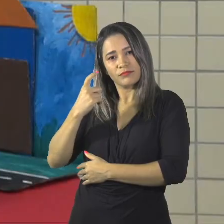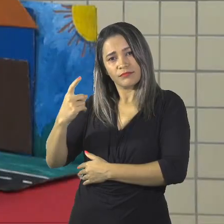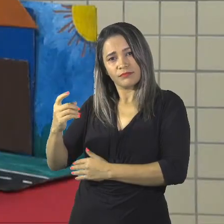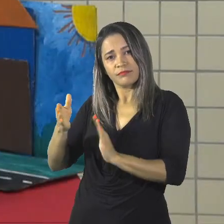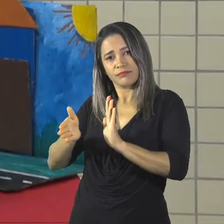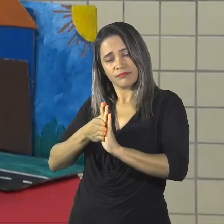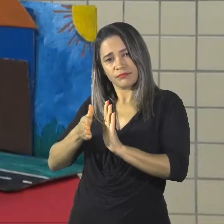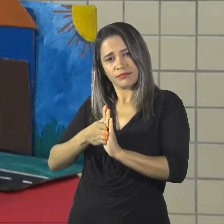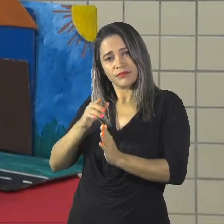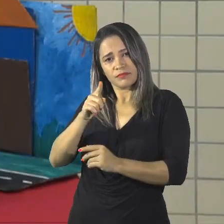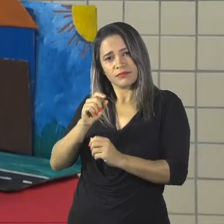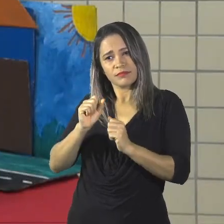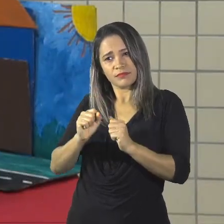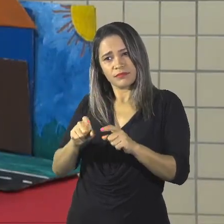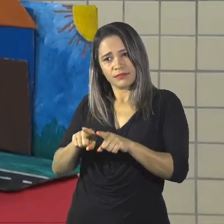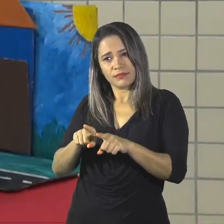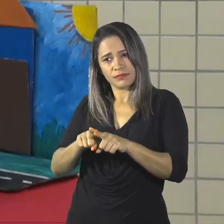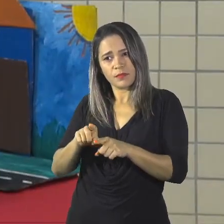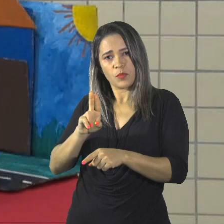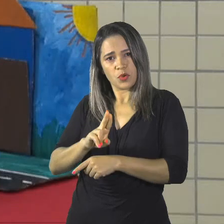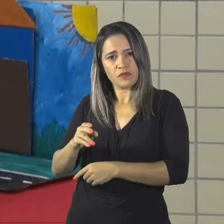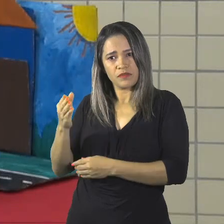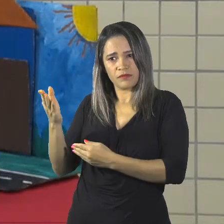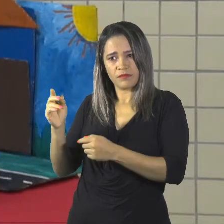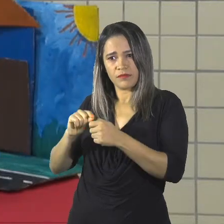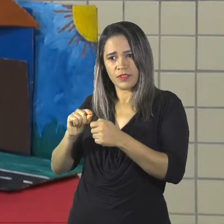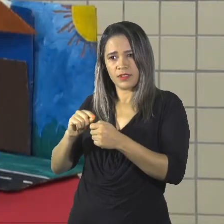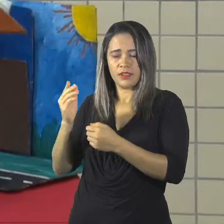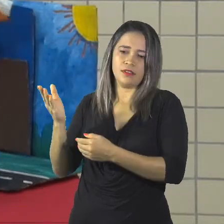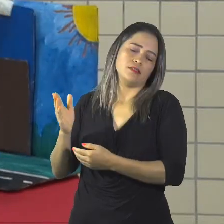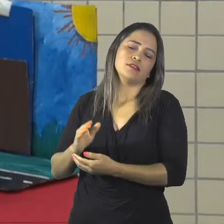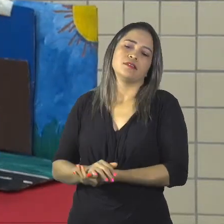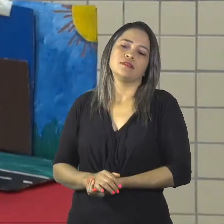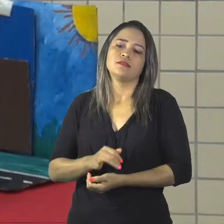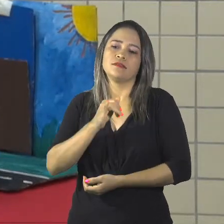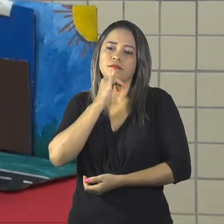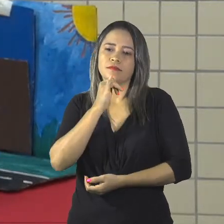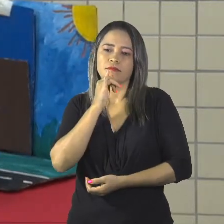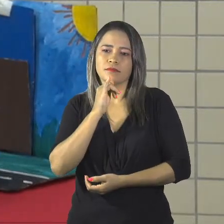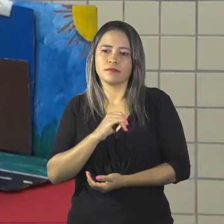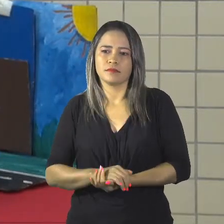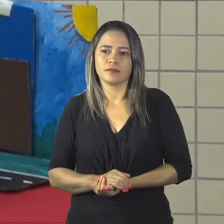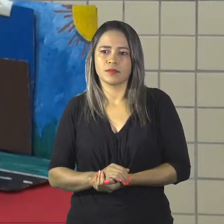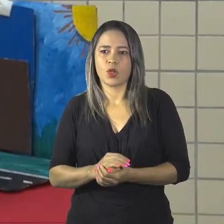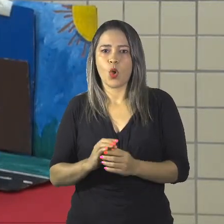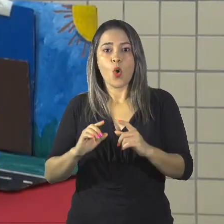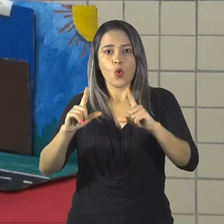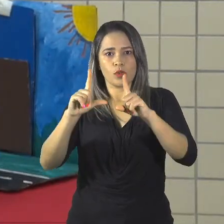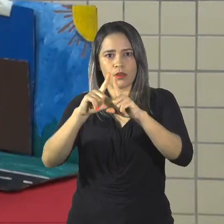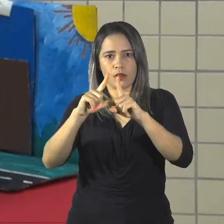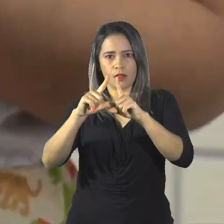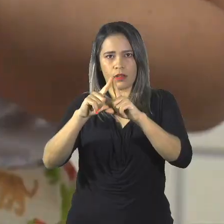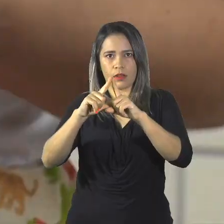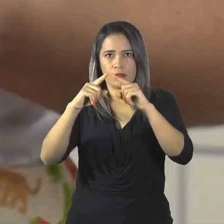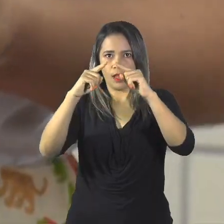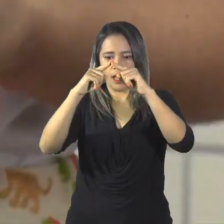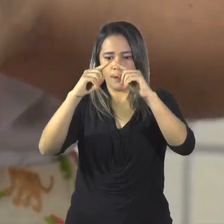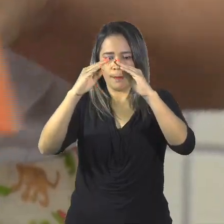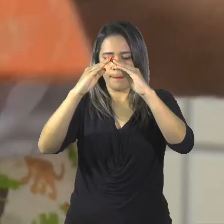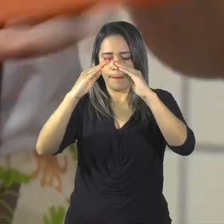é que você também pode estar montando assim. Por exemplo, você pode estar montando o triângulo na parte de cima para